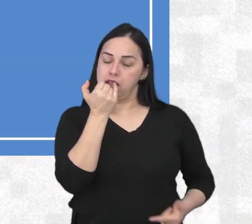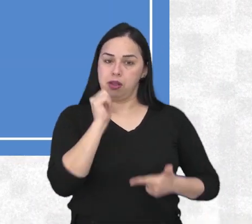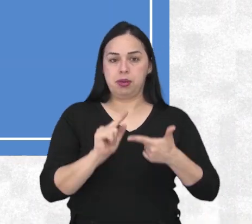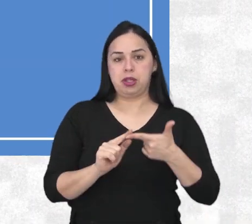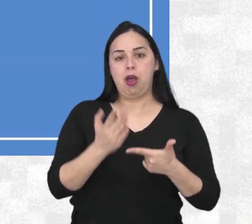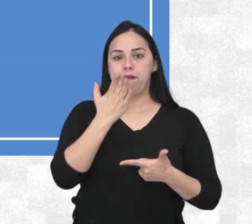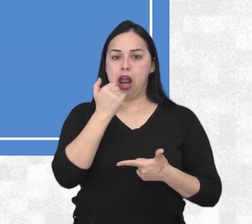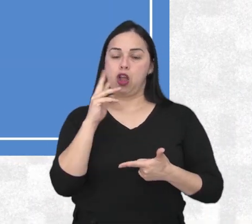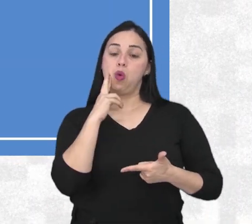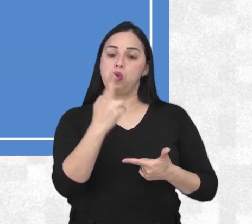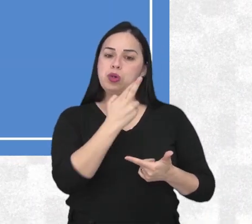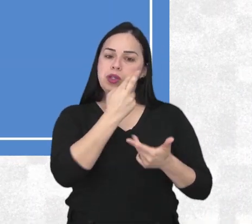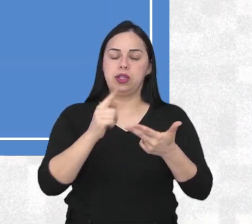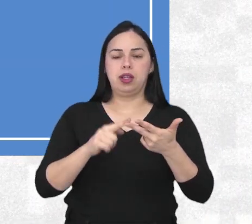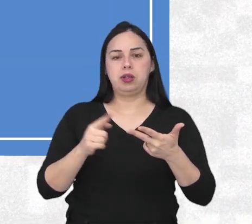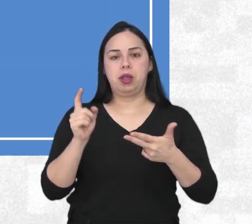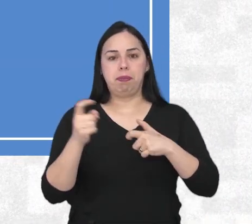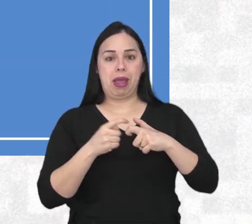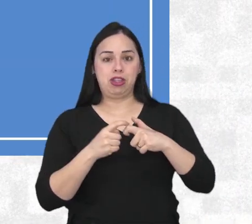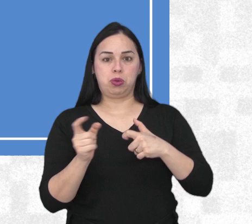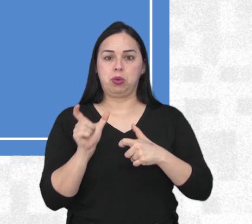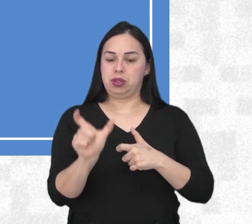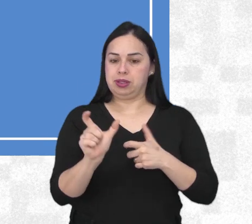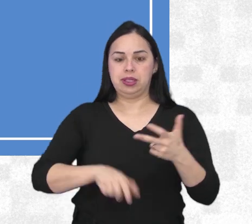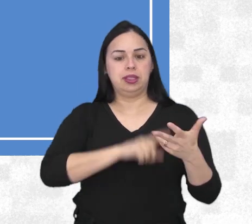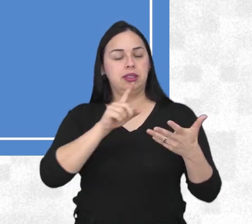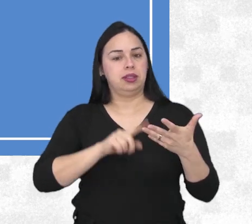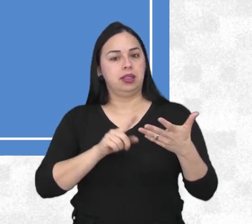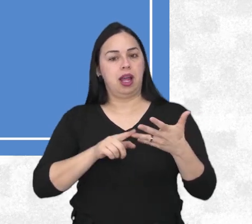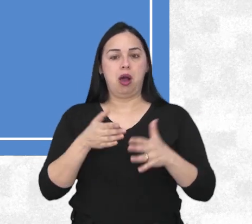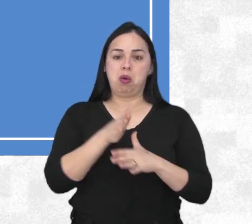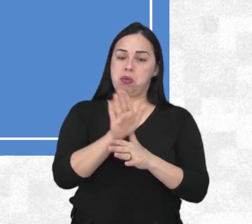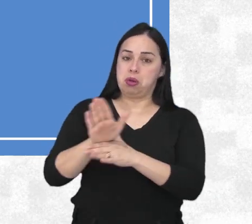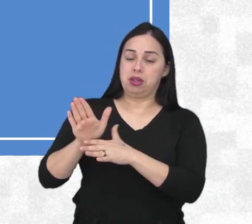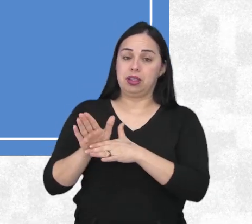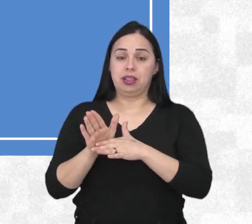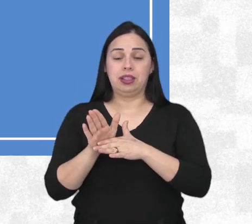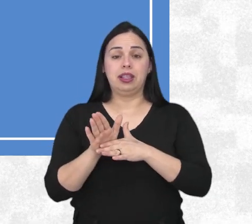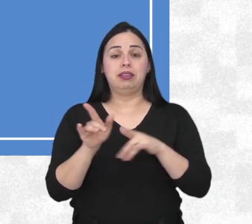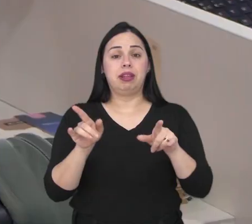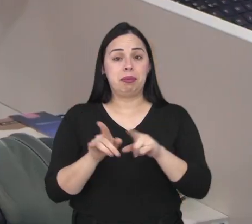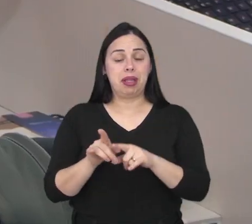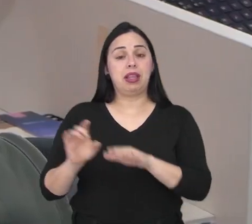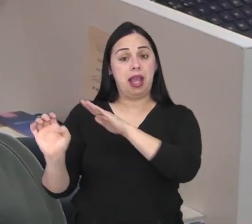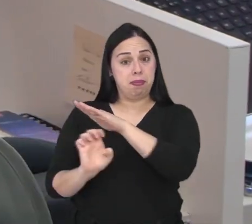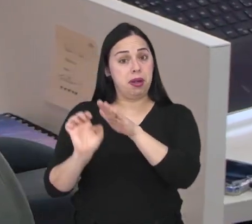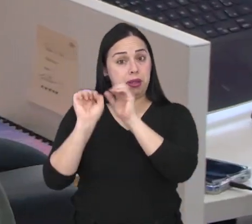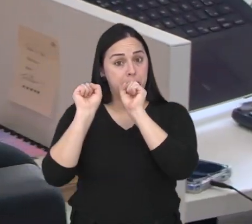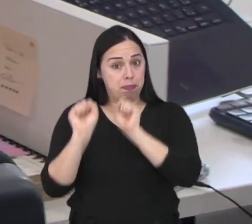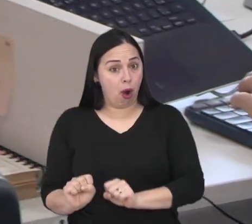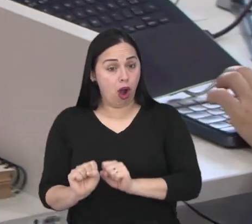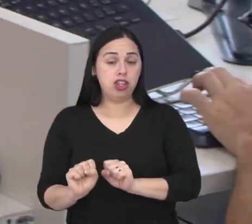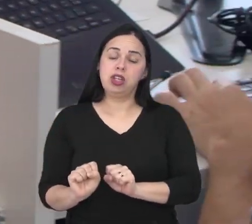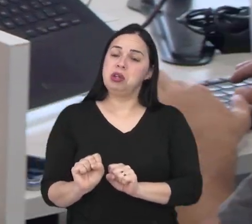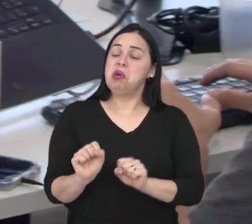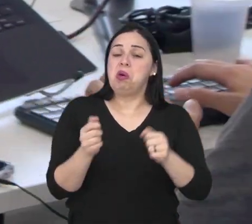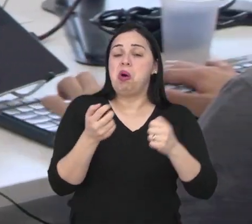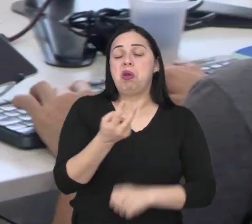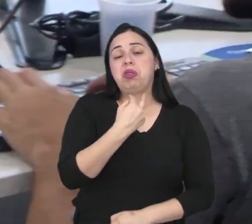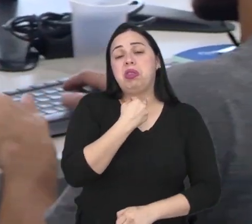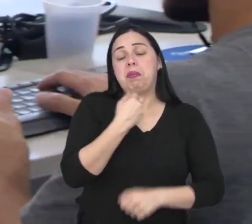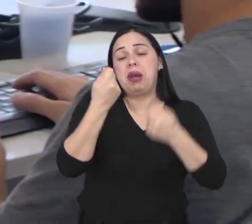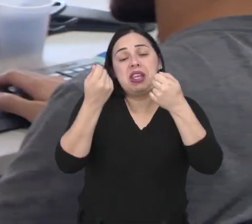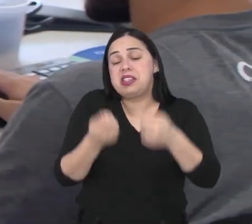o vale-alimentação, o vale-refeição, o plano de saúde, alguns auxílios e tudo que o empregador pode ter